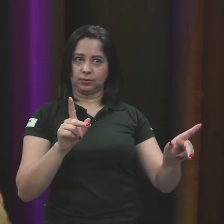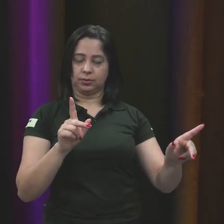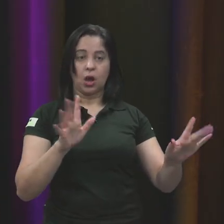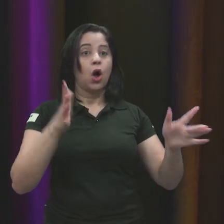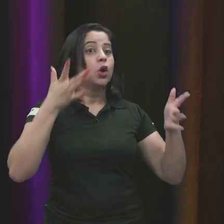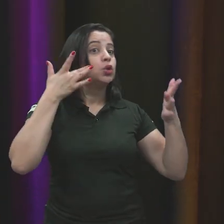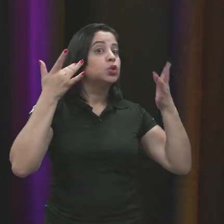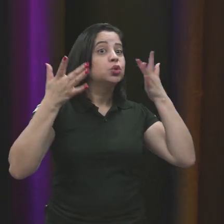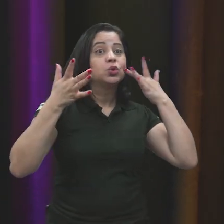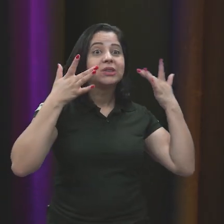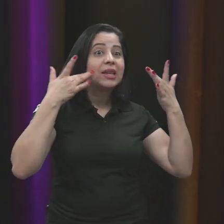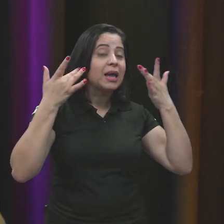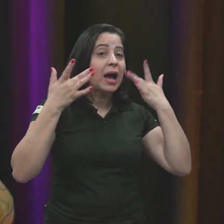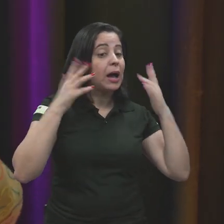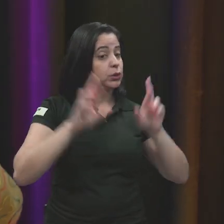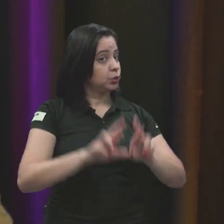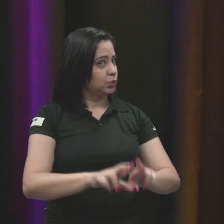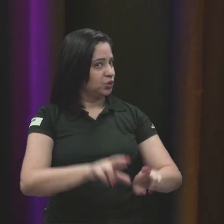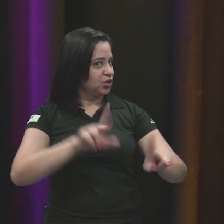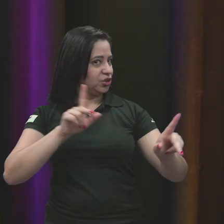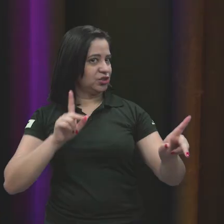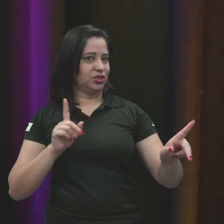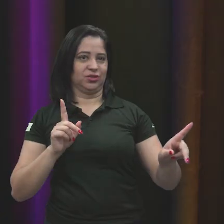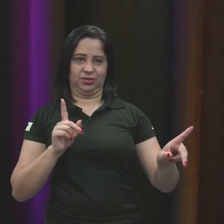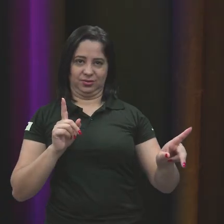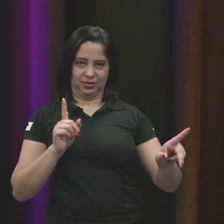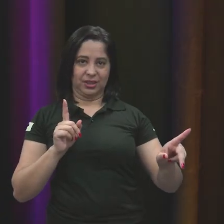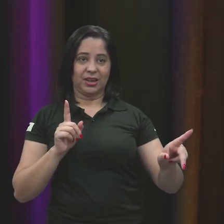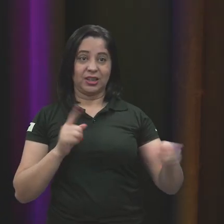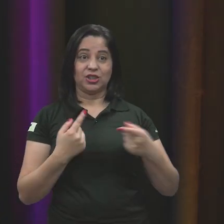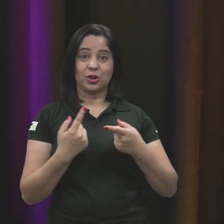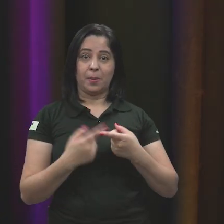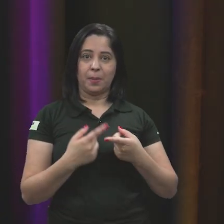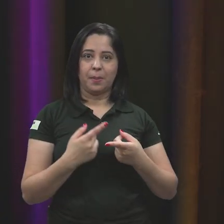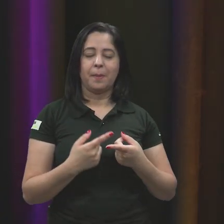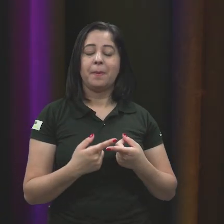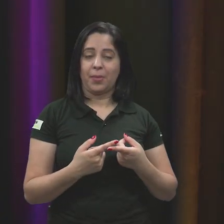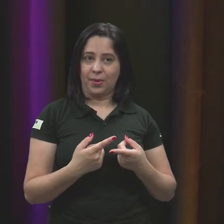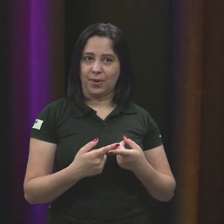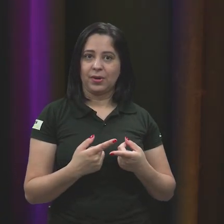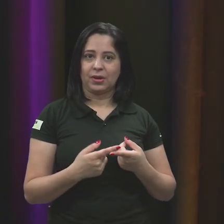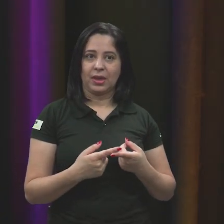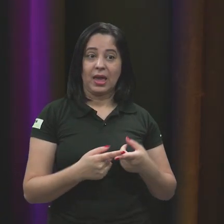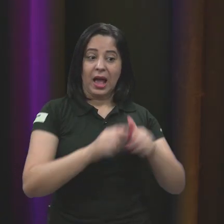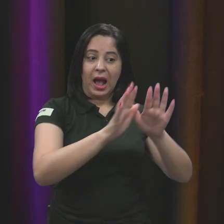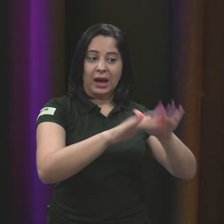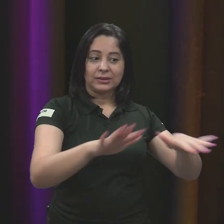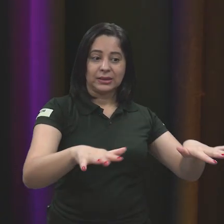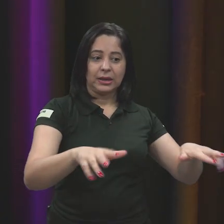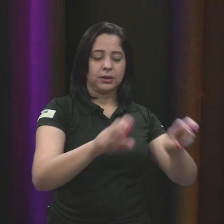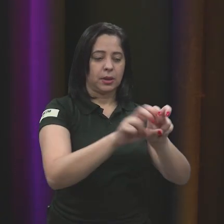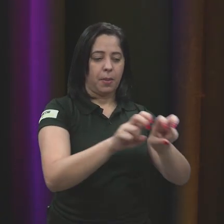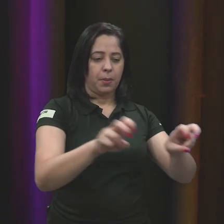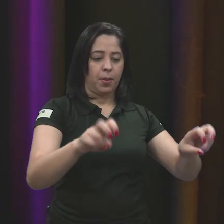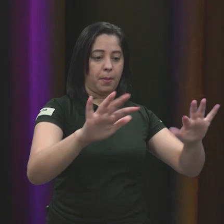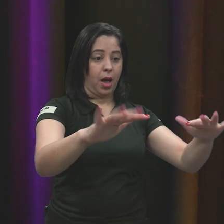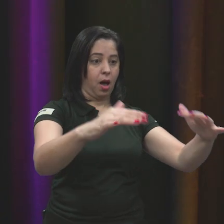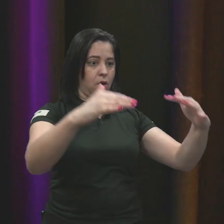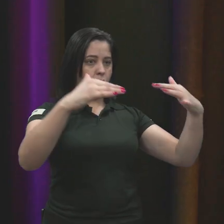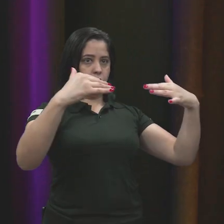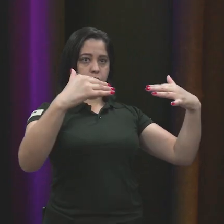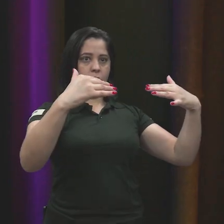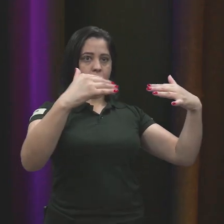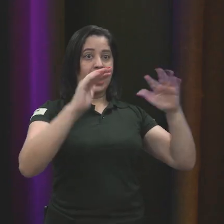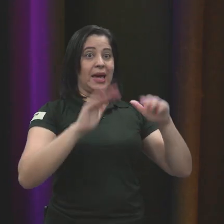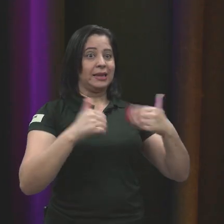mundo ali esperando você, né, já vai sabendo o que vai acontecer. Então, esse desafio para mim foi muito grande,